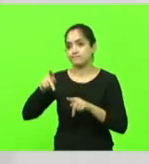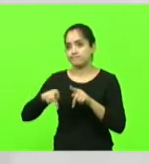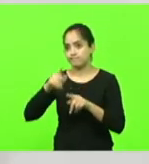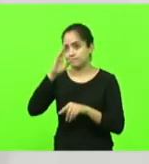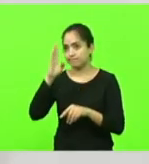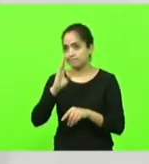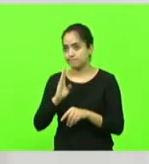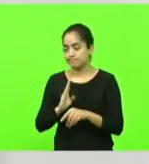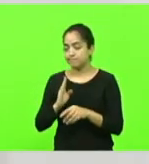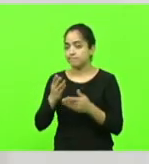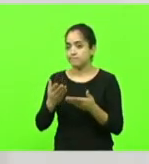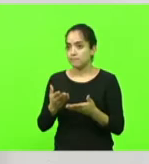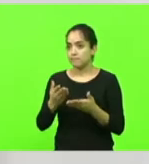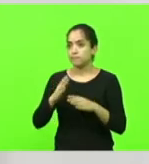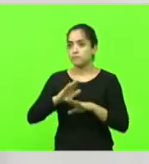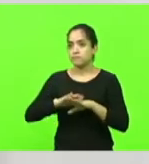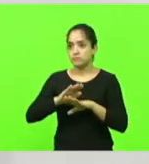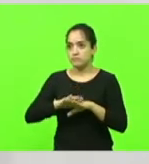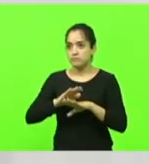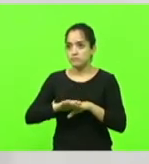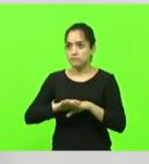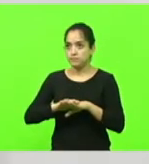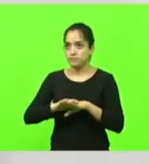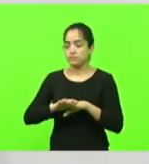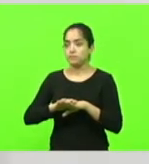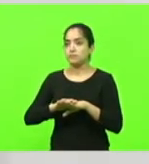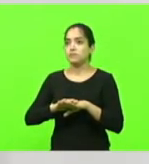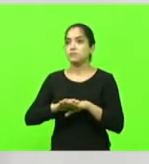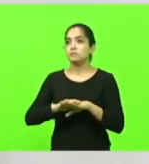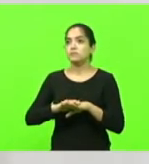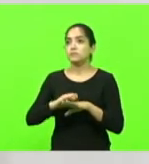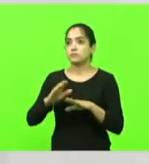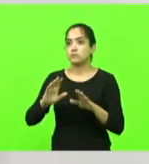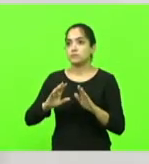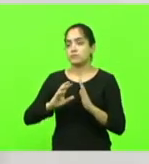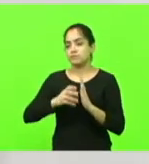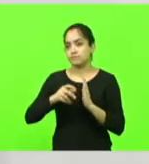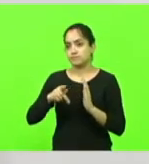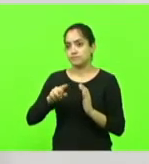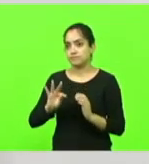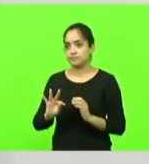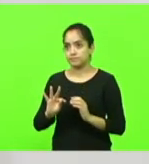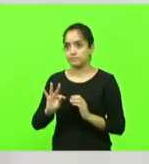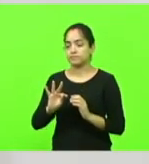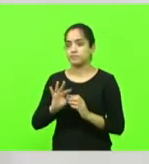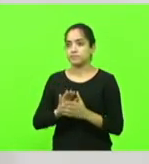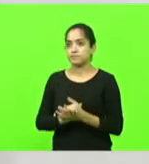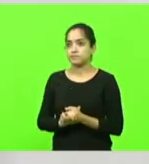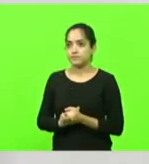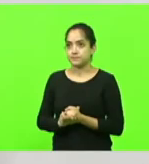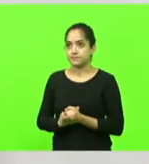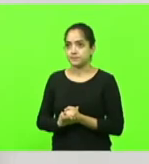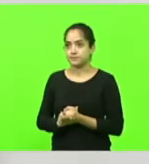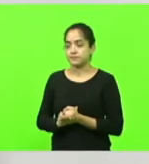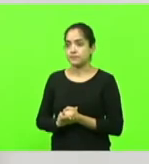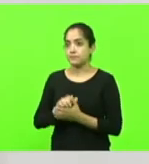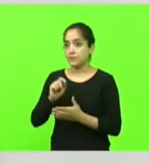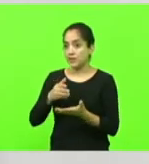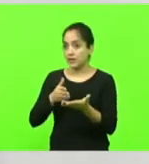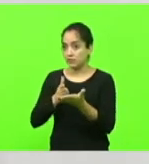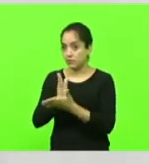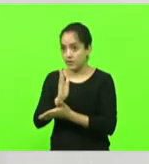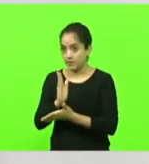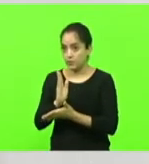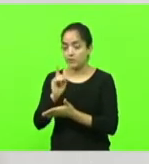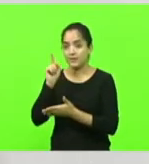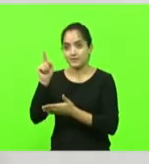Este projeto de autoria da bancada do Partido dos Trabalhadores, conhecido como Lei Assis e Carvalho II, foi aprovado pelo